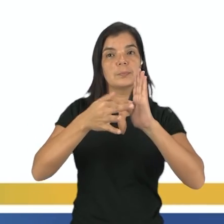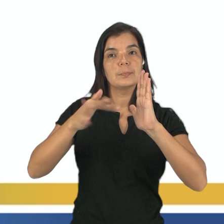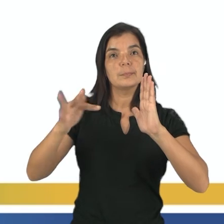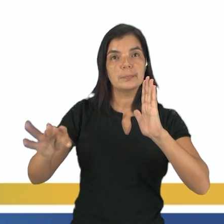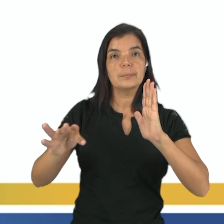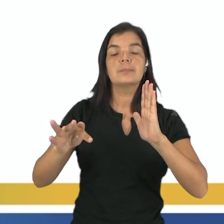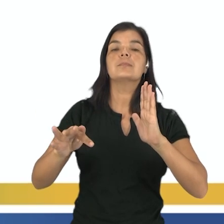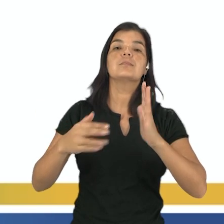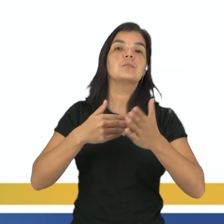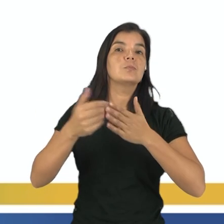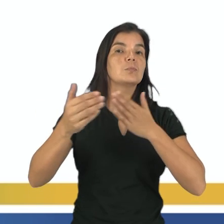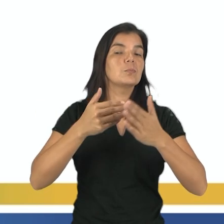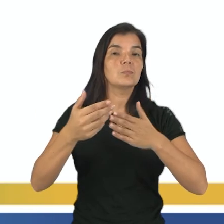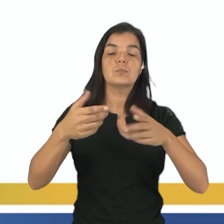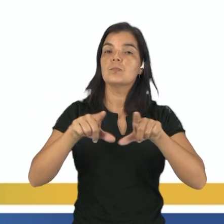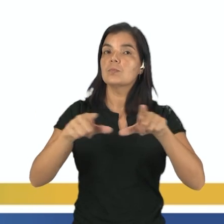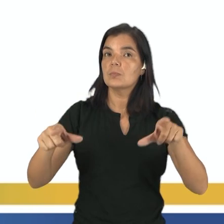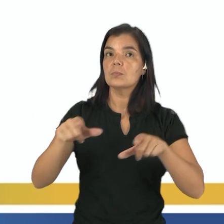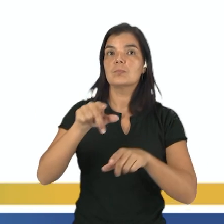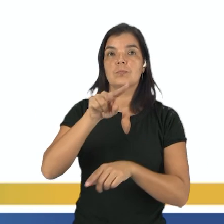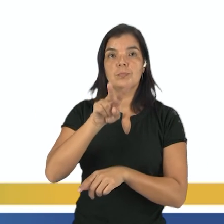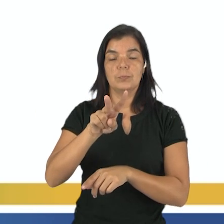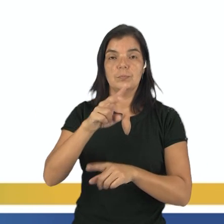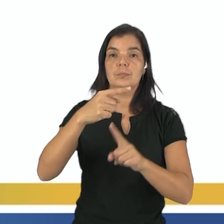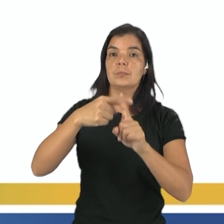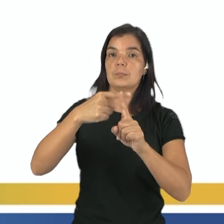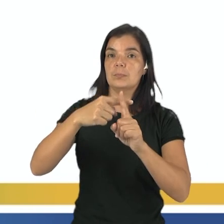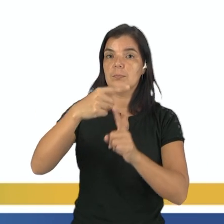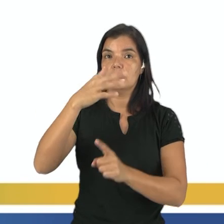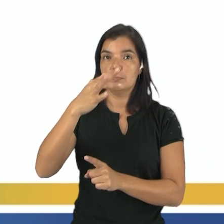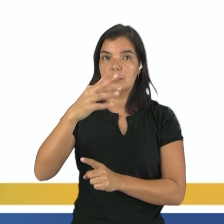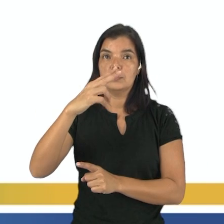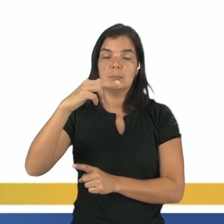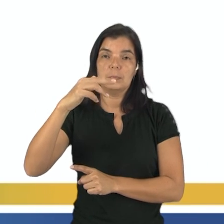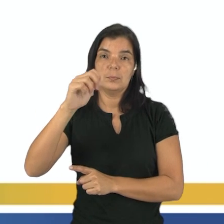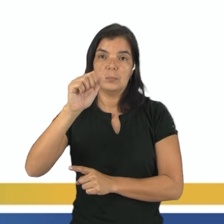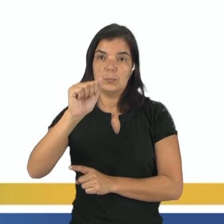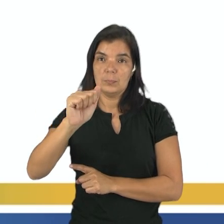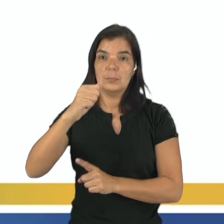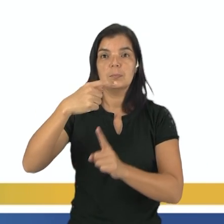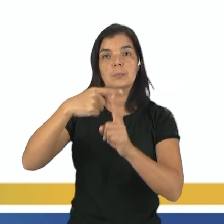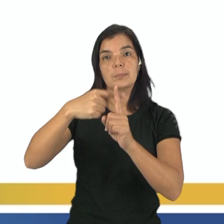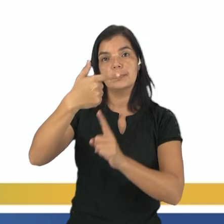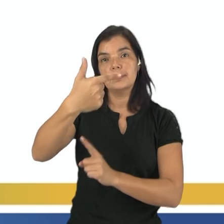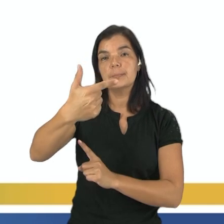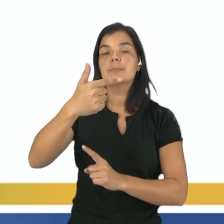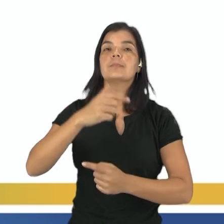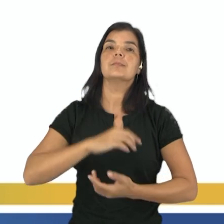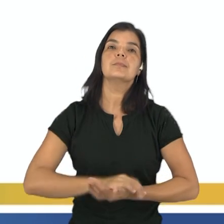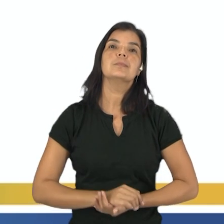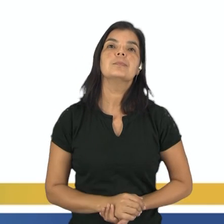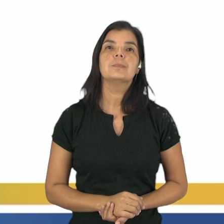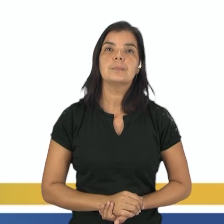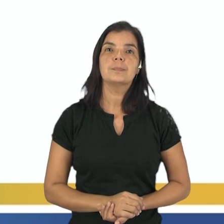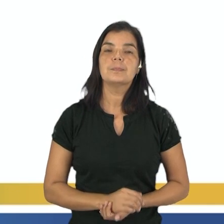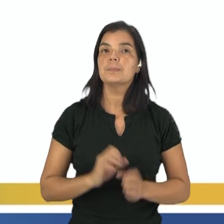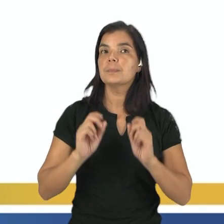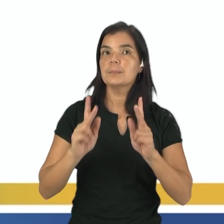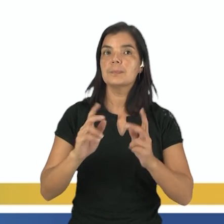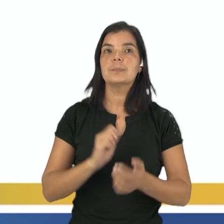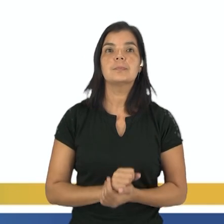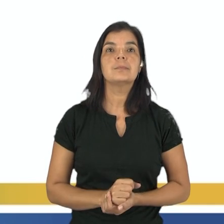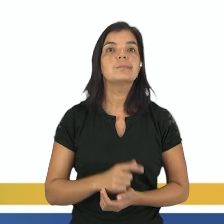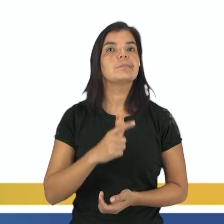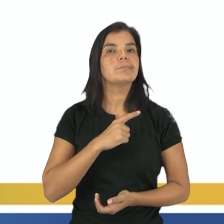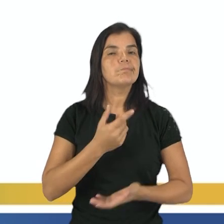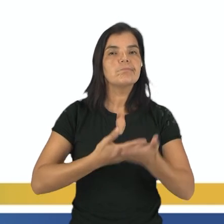que vale para qualquer sólido, que diz que o número de vértices mais faces é igual ao número de arestas mais 2, ok?